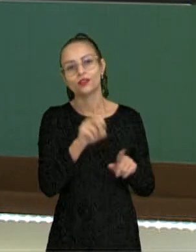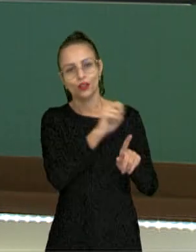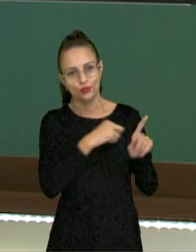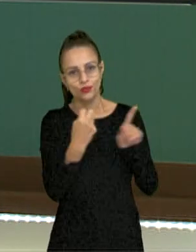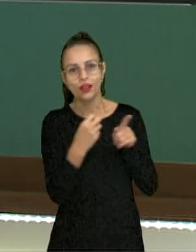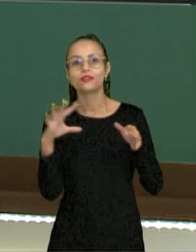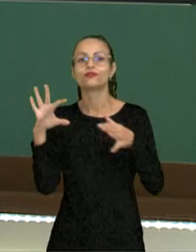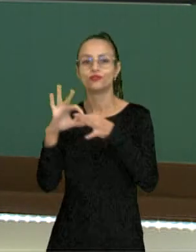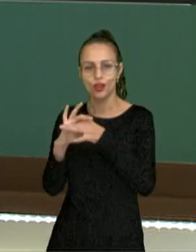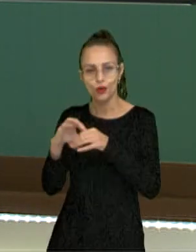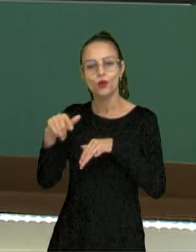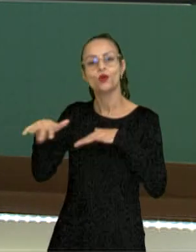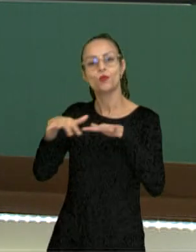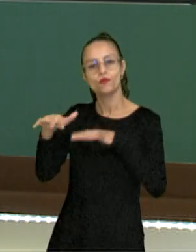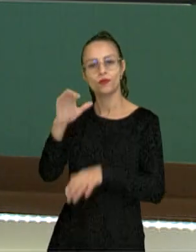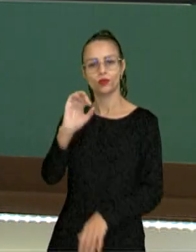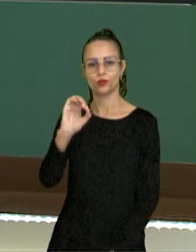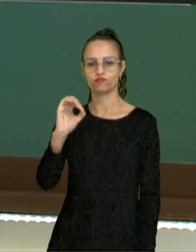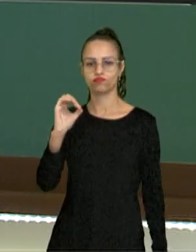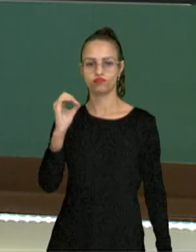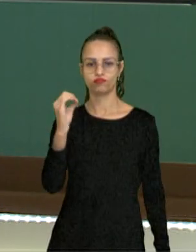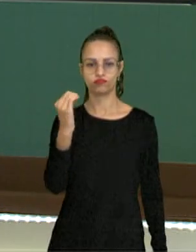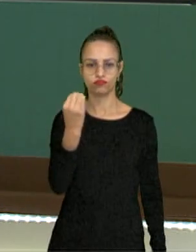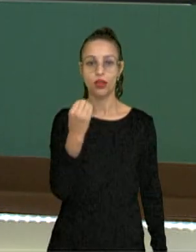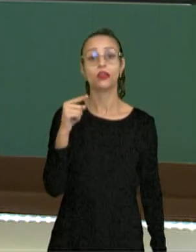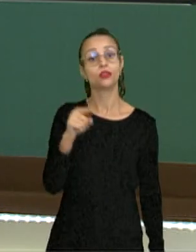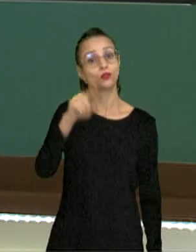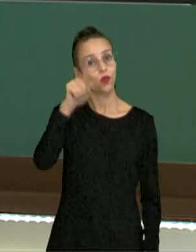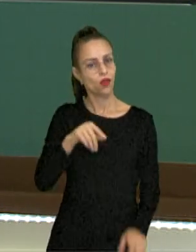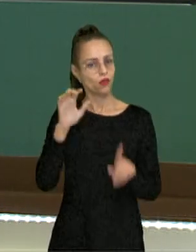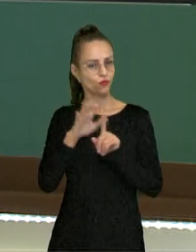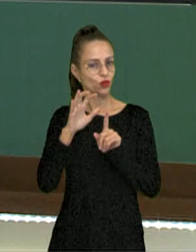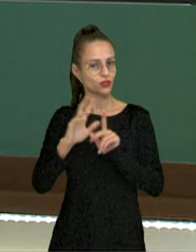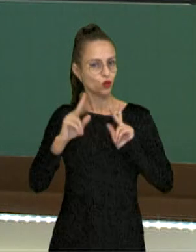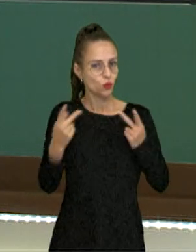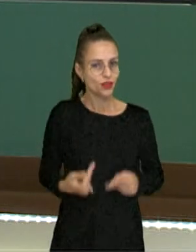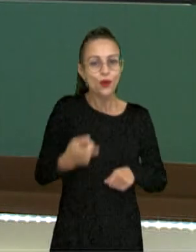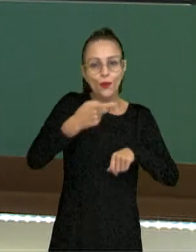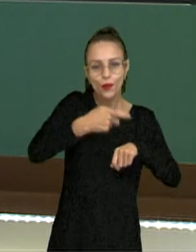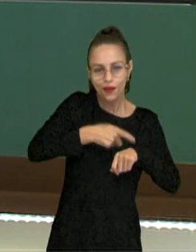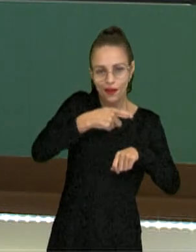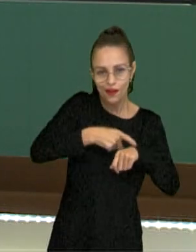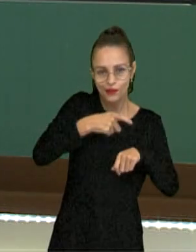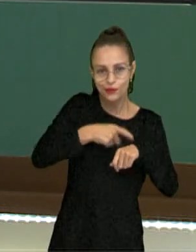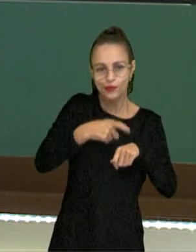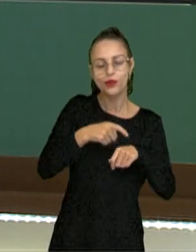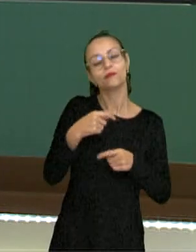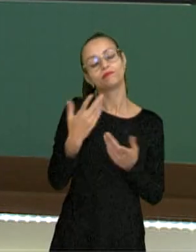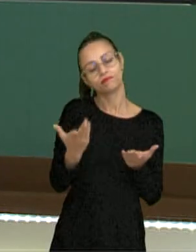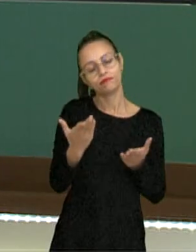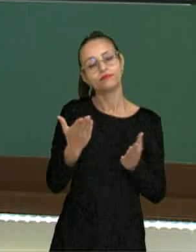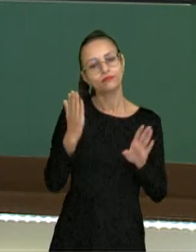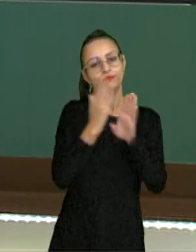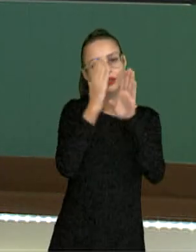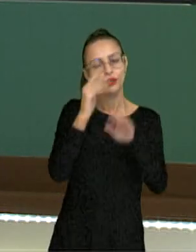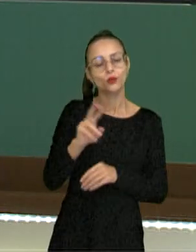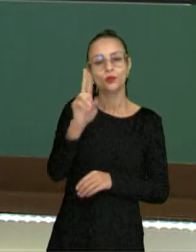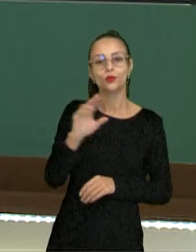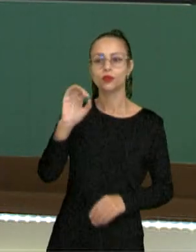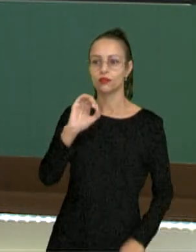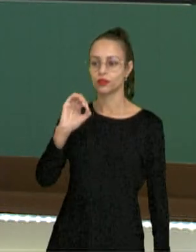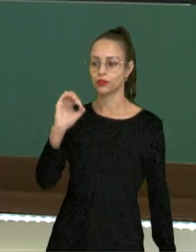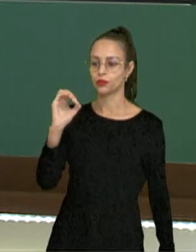rotação. Aqui já é uma influência humana para usar a rotação como